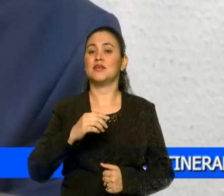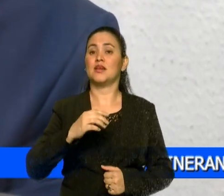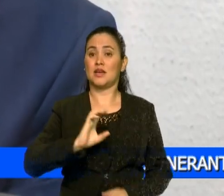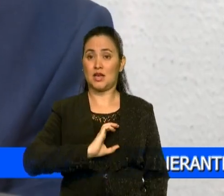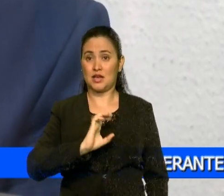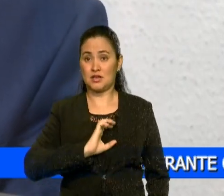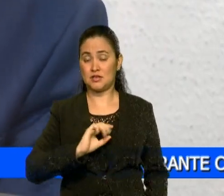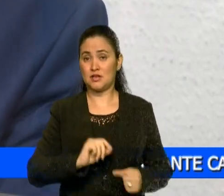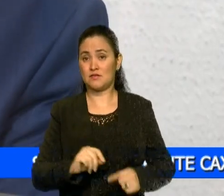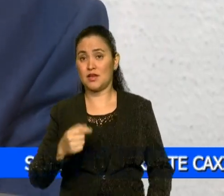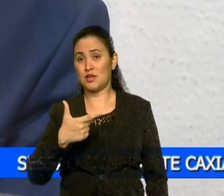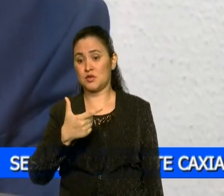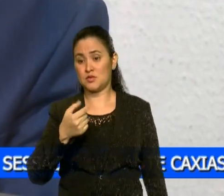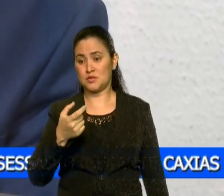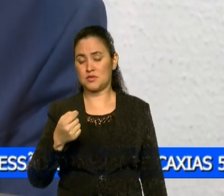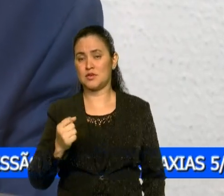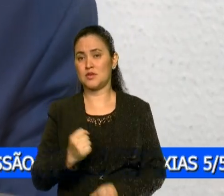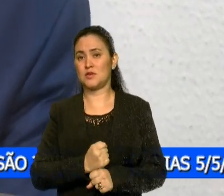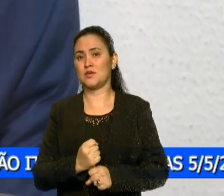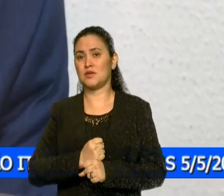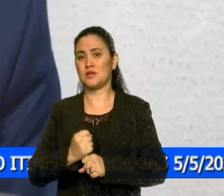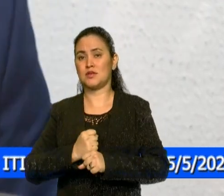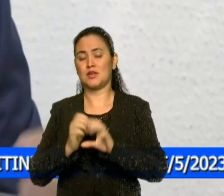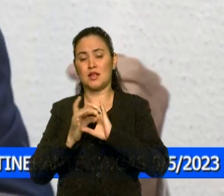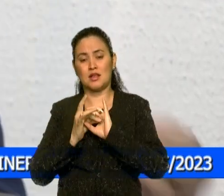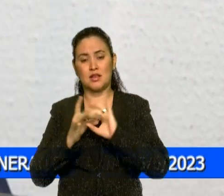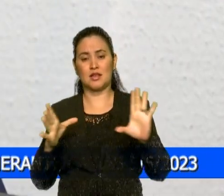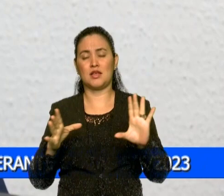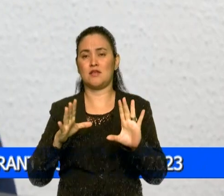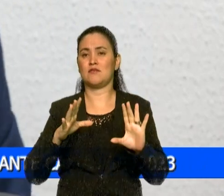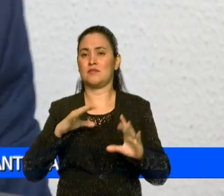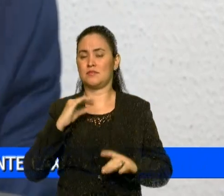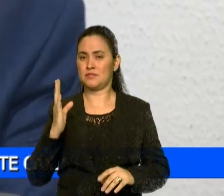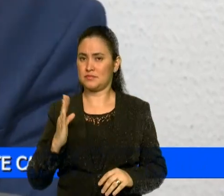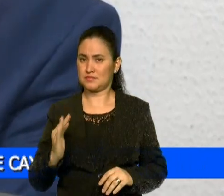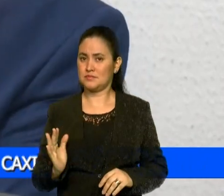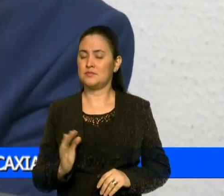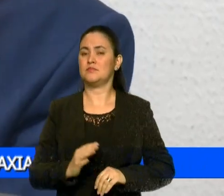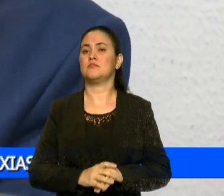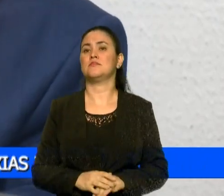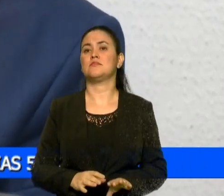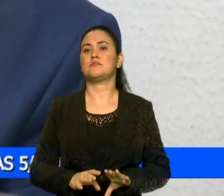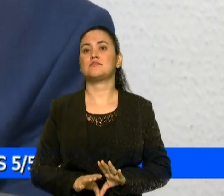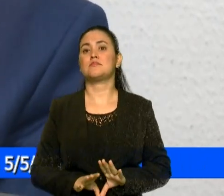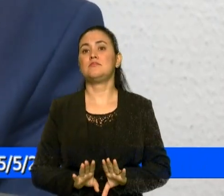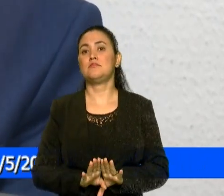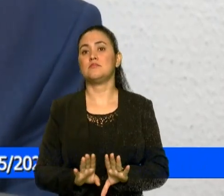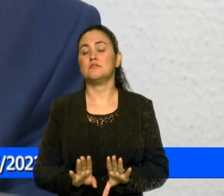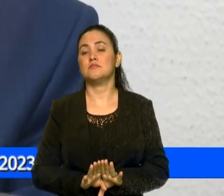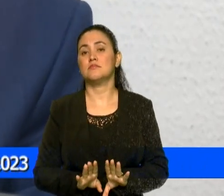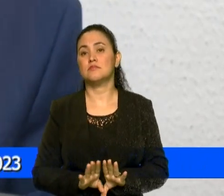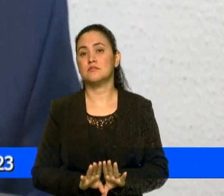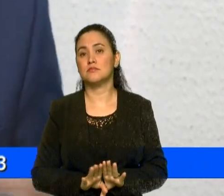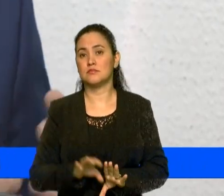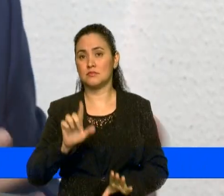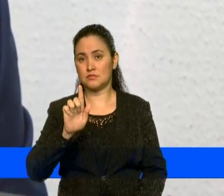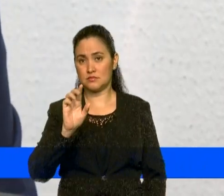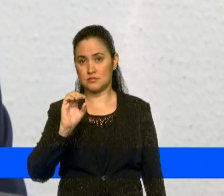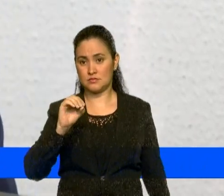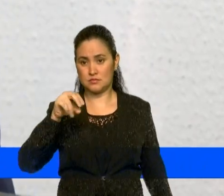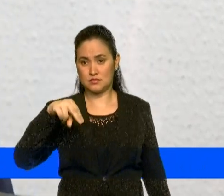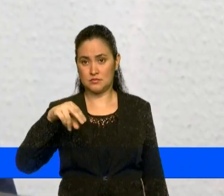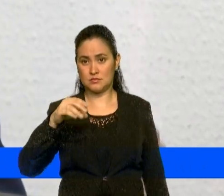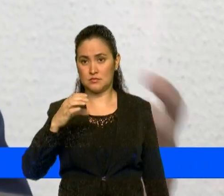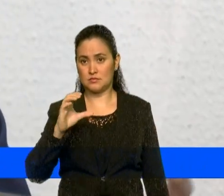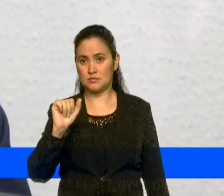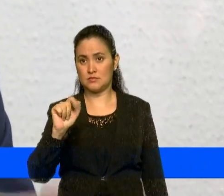Gonçalves Dias, que foi um dos maiores poetas romancistas do Brasil, faria 200 anos. A Câmara, a Assembleia